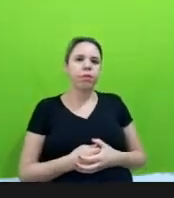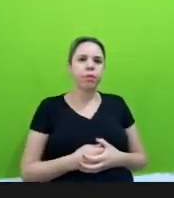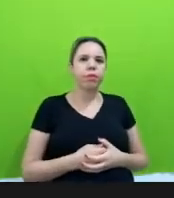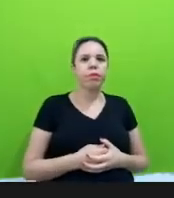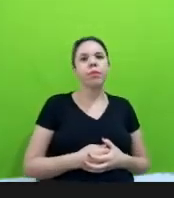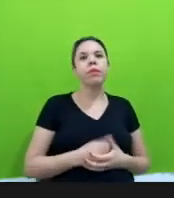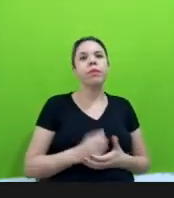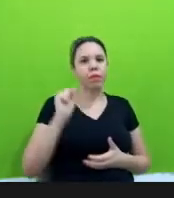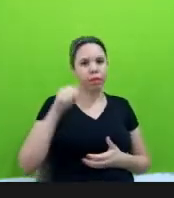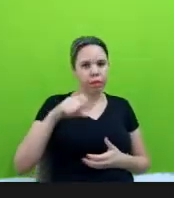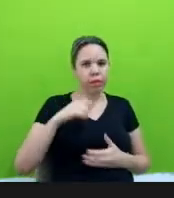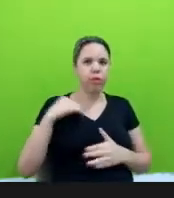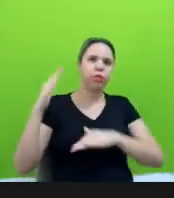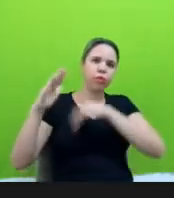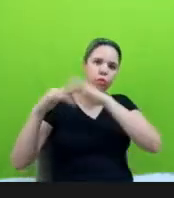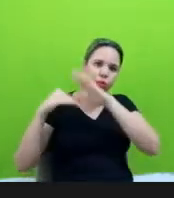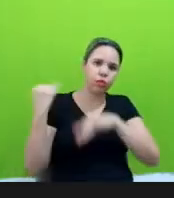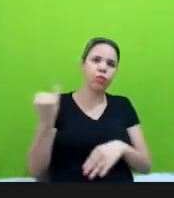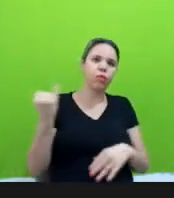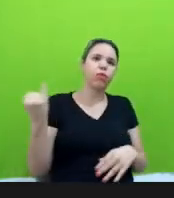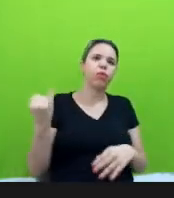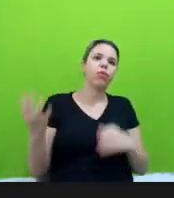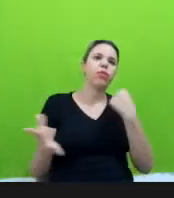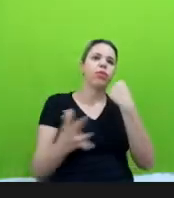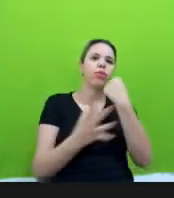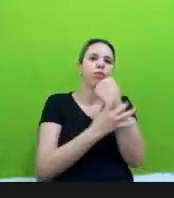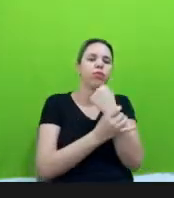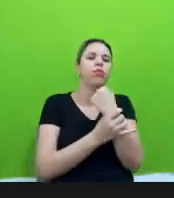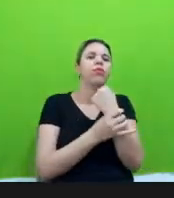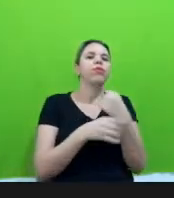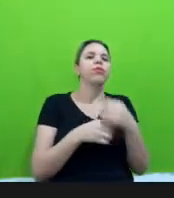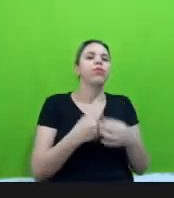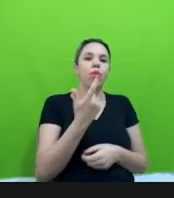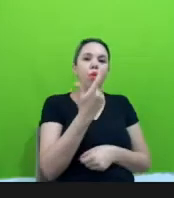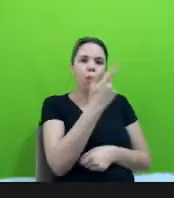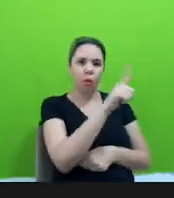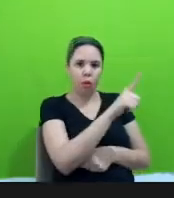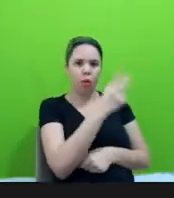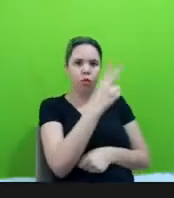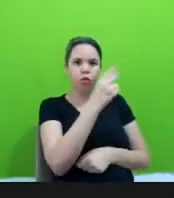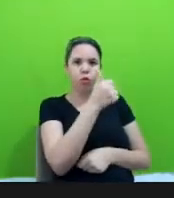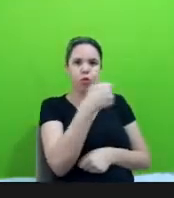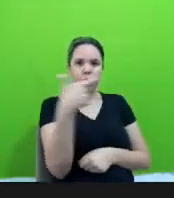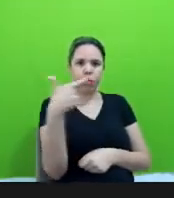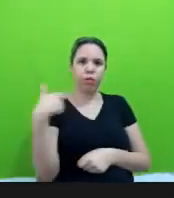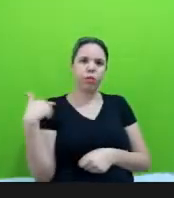avanço significativo, não só na área de segurança que eu mais trabalhava, mas em outras, de 2012 para cá.